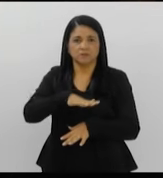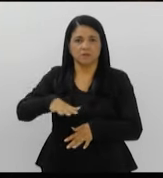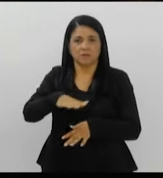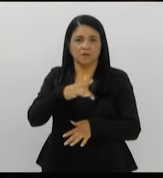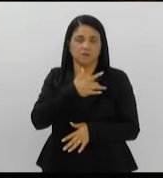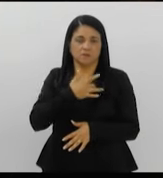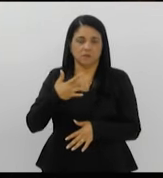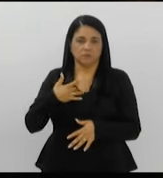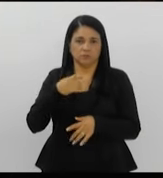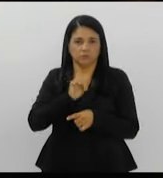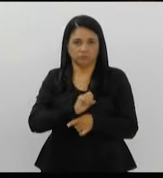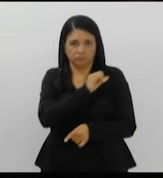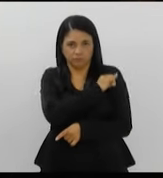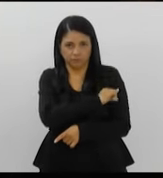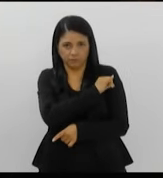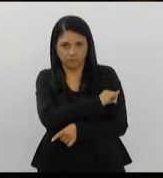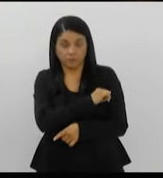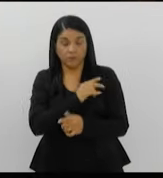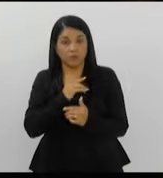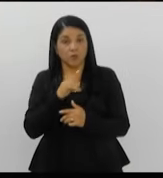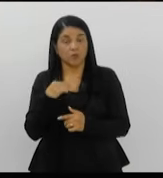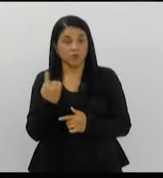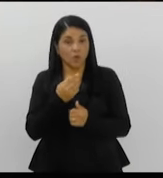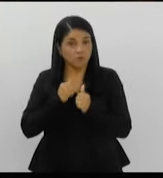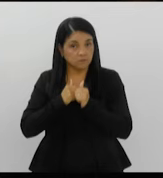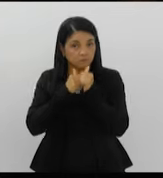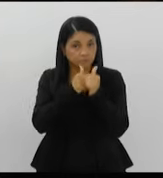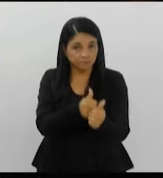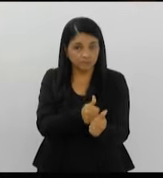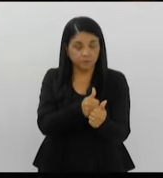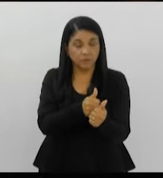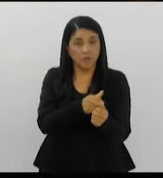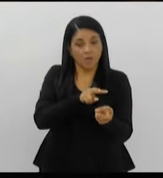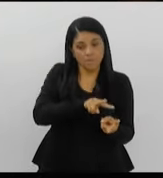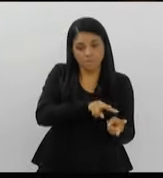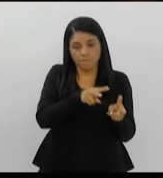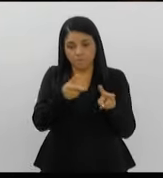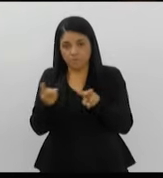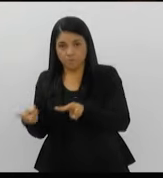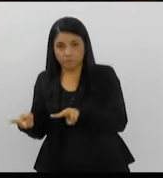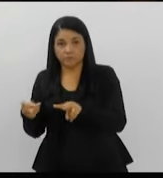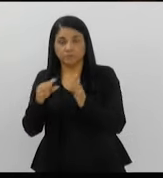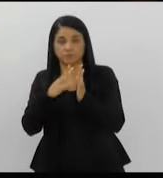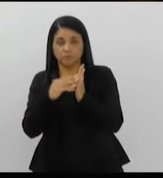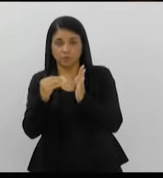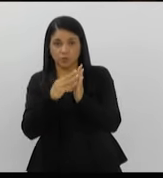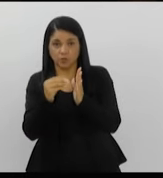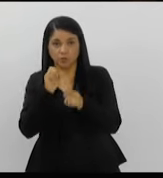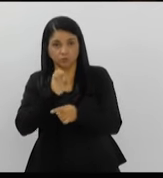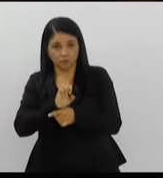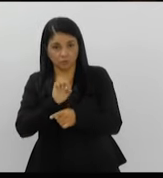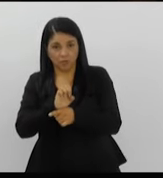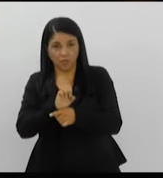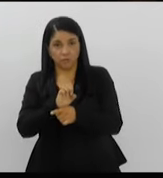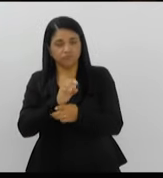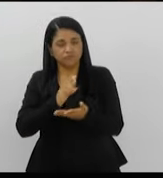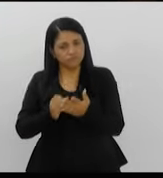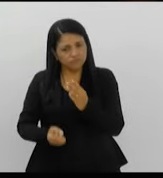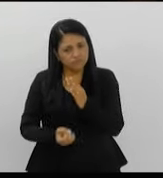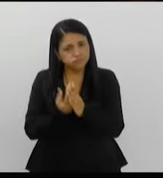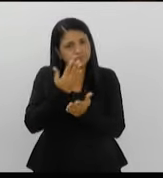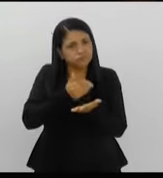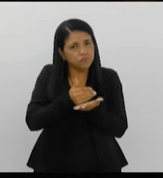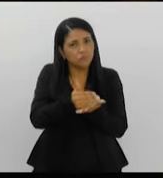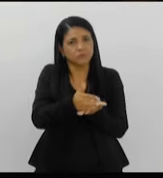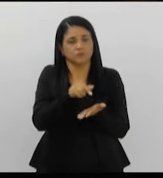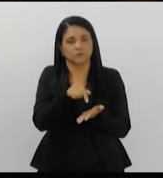Janeiro. A gente tem acompanhado a transição dos modelos no Estado do Rio de Janeiro desde que ele se iniciou.